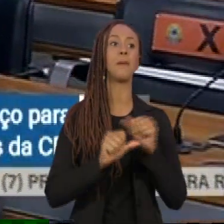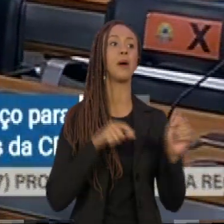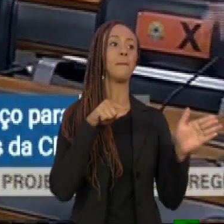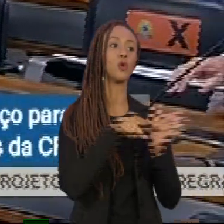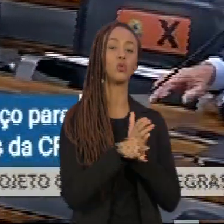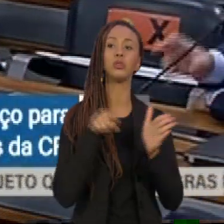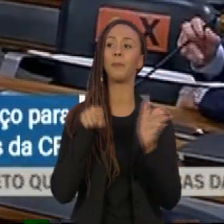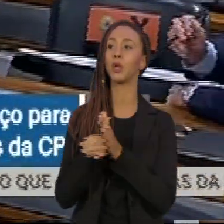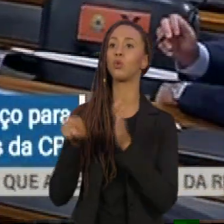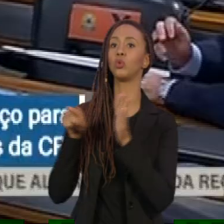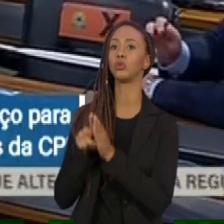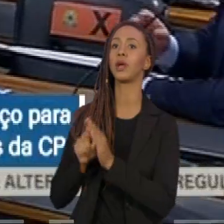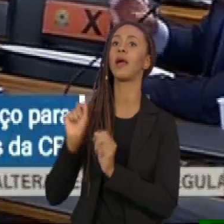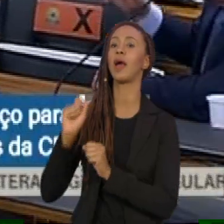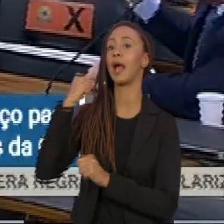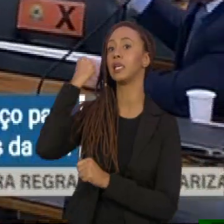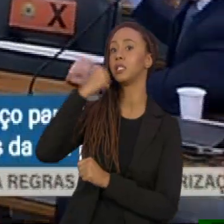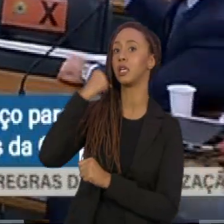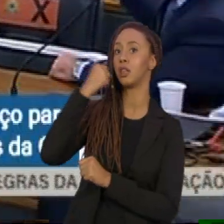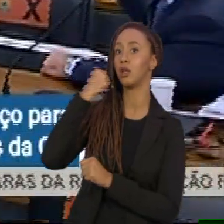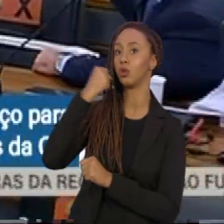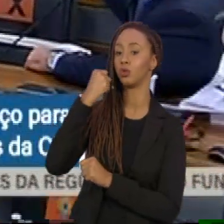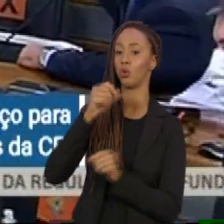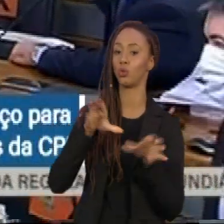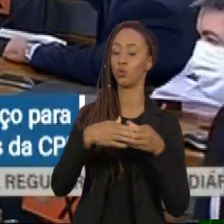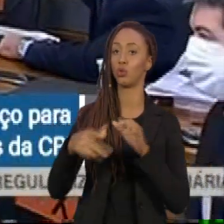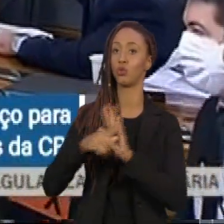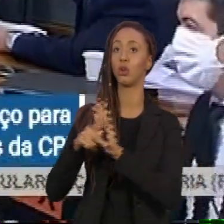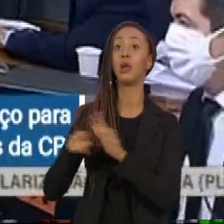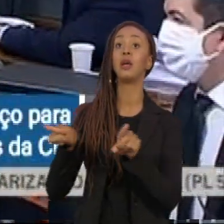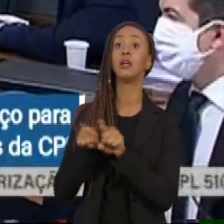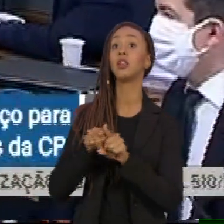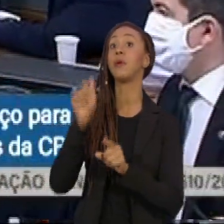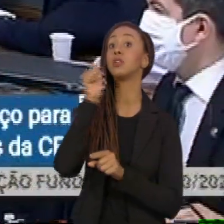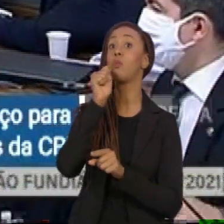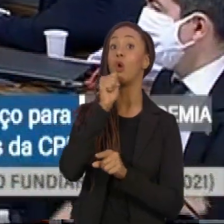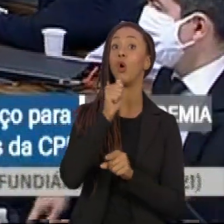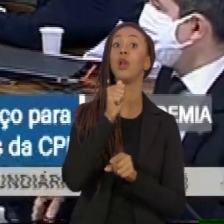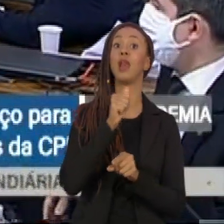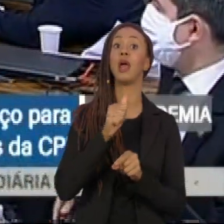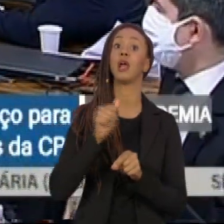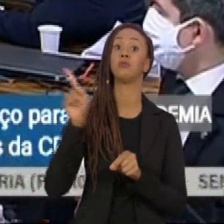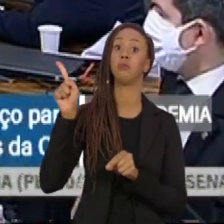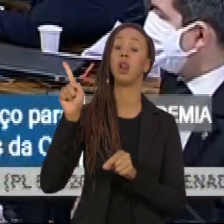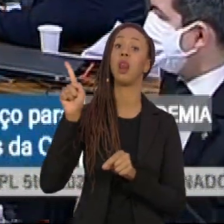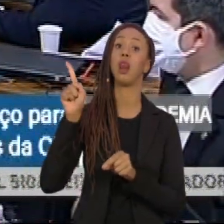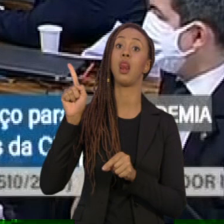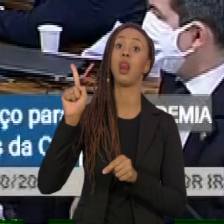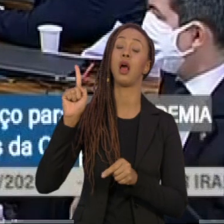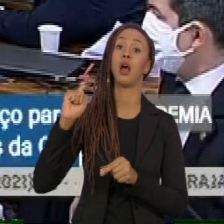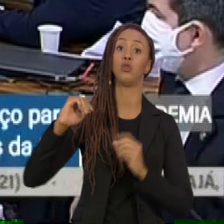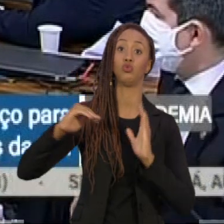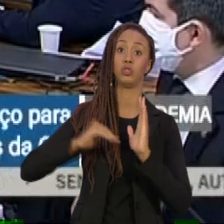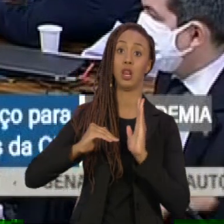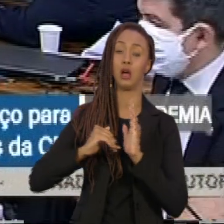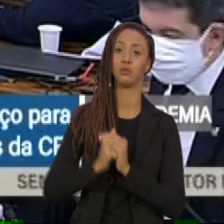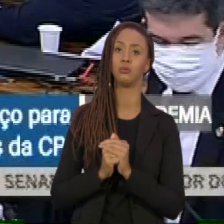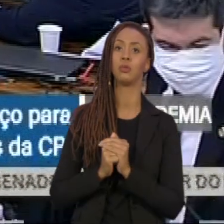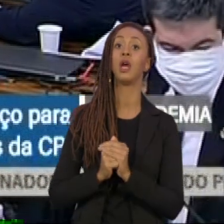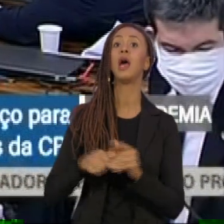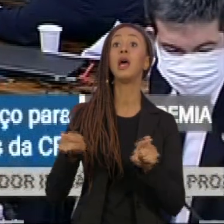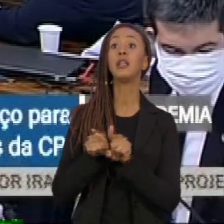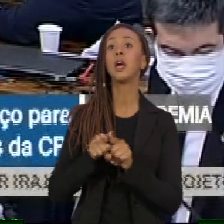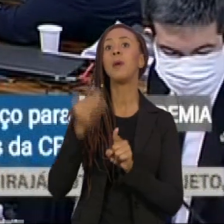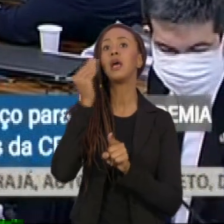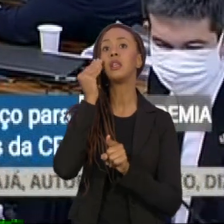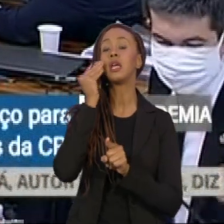senadores titulares do grupo e as parlamentares mulheres do Senado. A medida busca ampliar a presença feminina